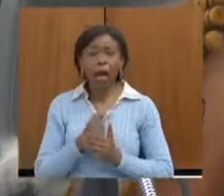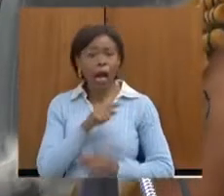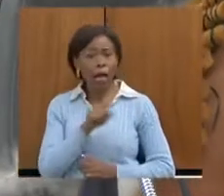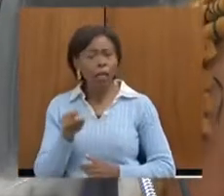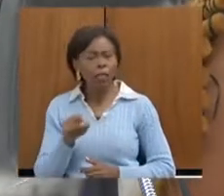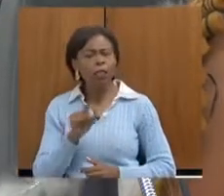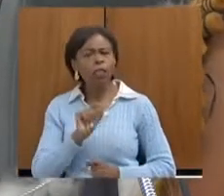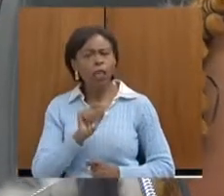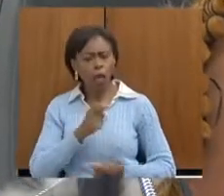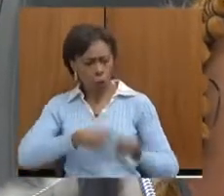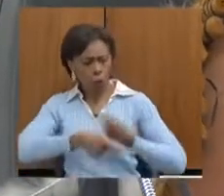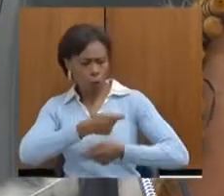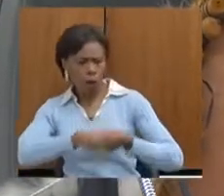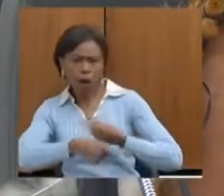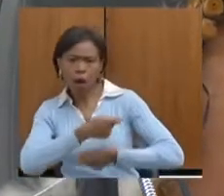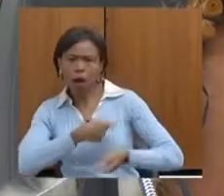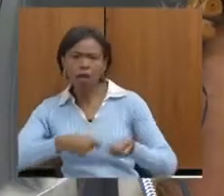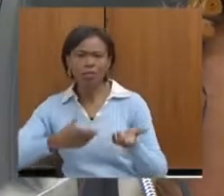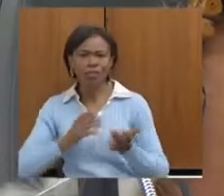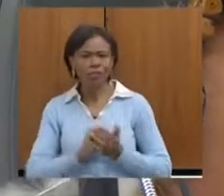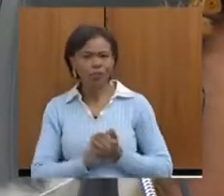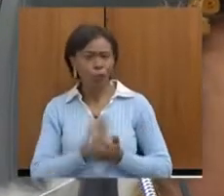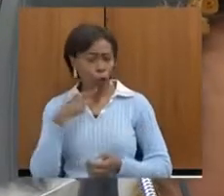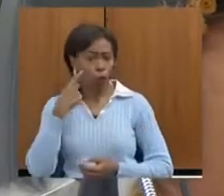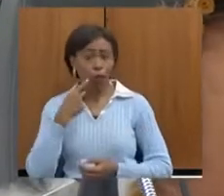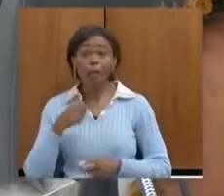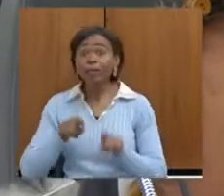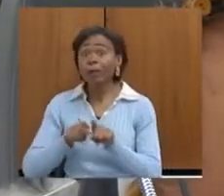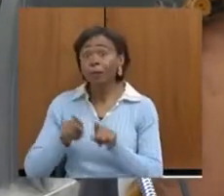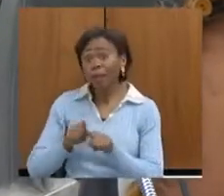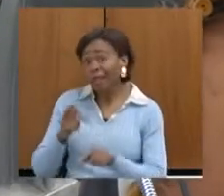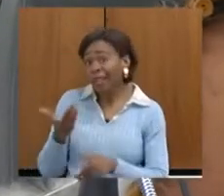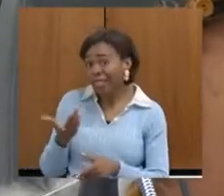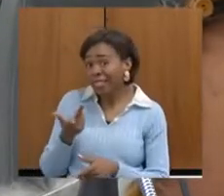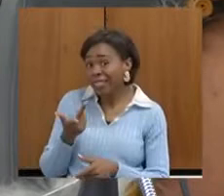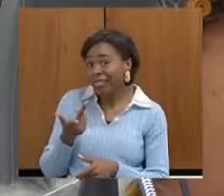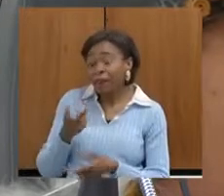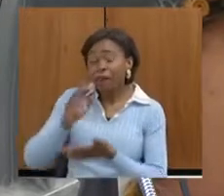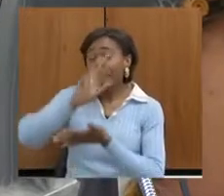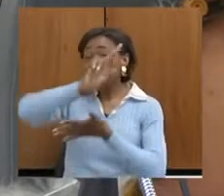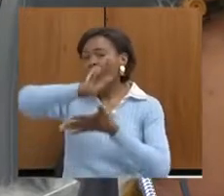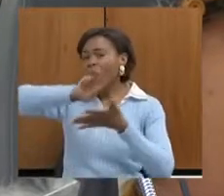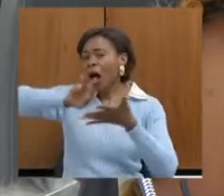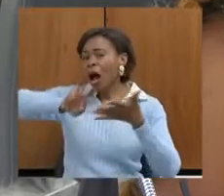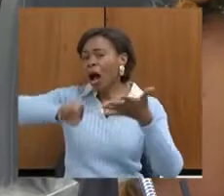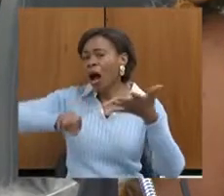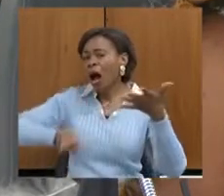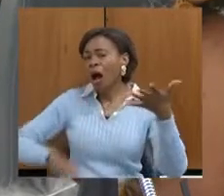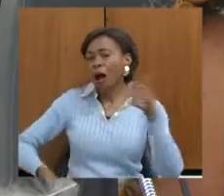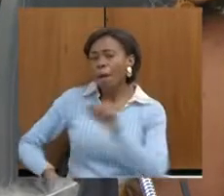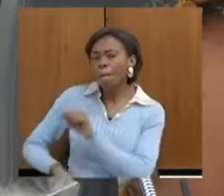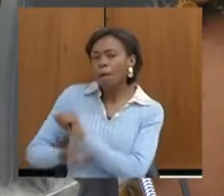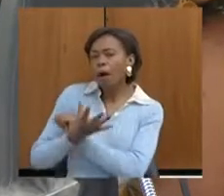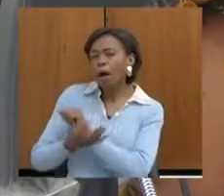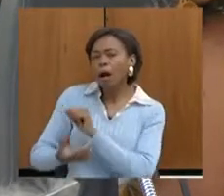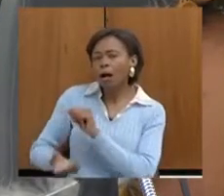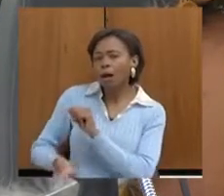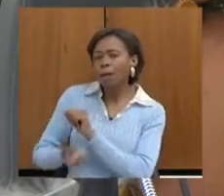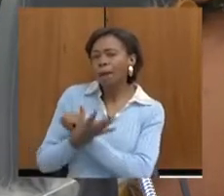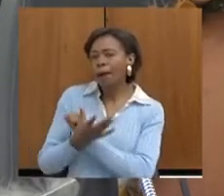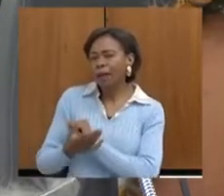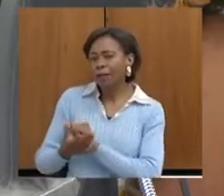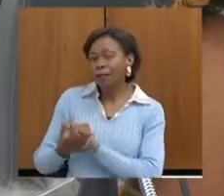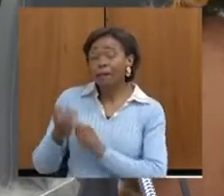comércio e aí nós podemos falar aqui até amanhã das fraudes né infelizmente muitos atingidos foram induzidos